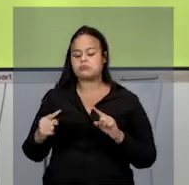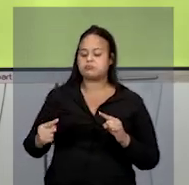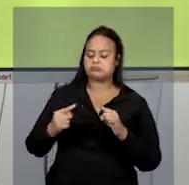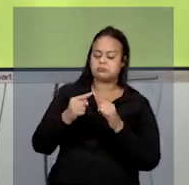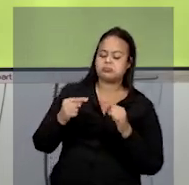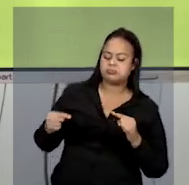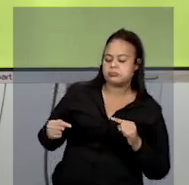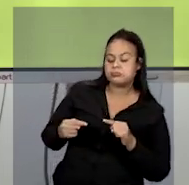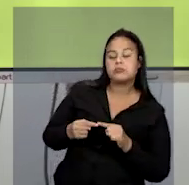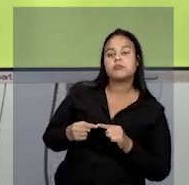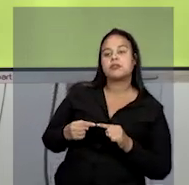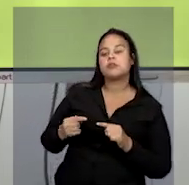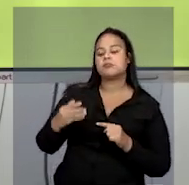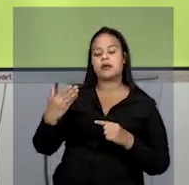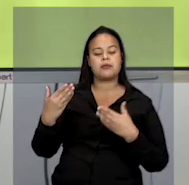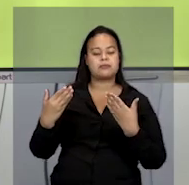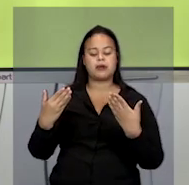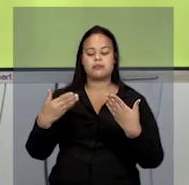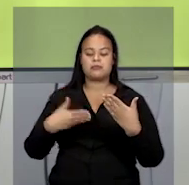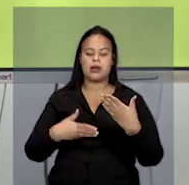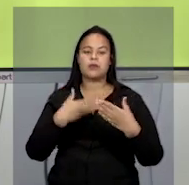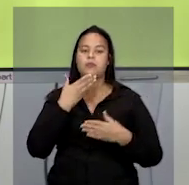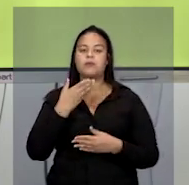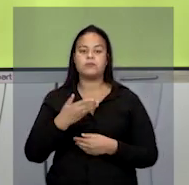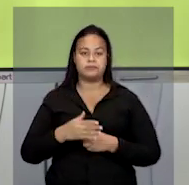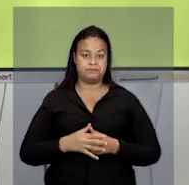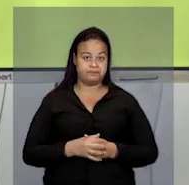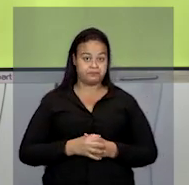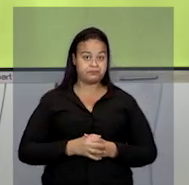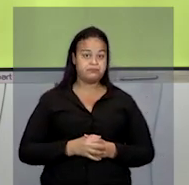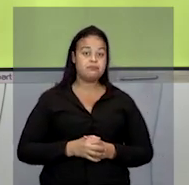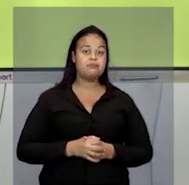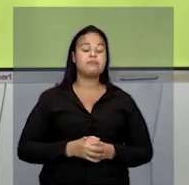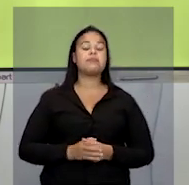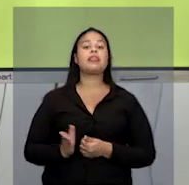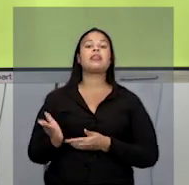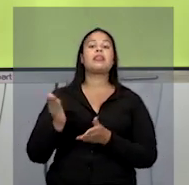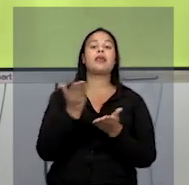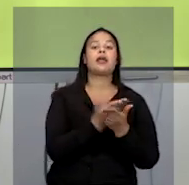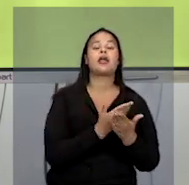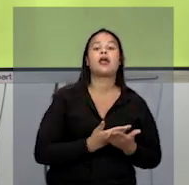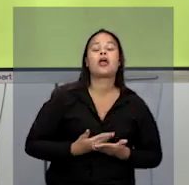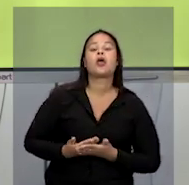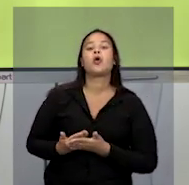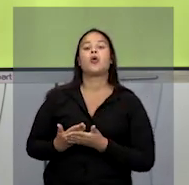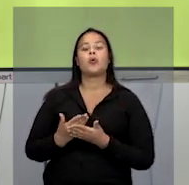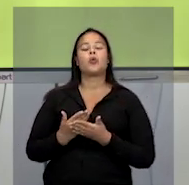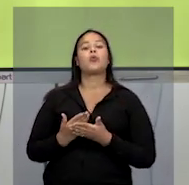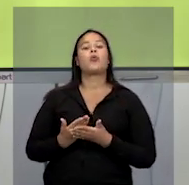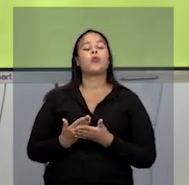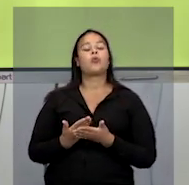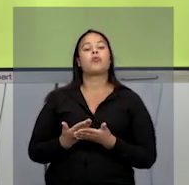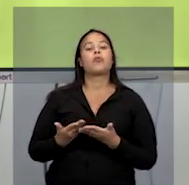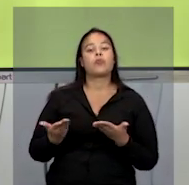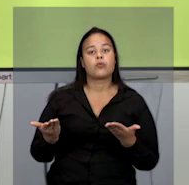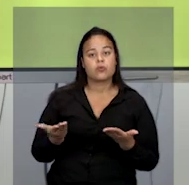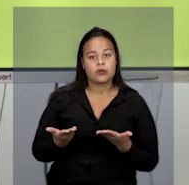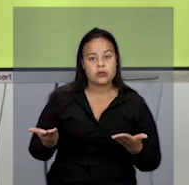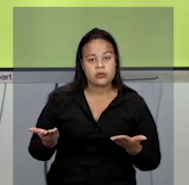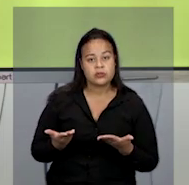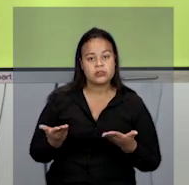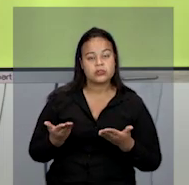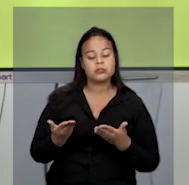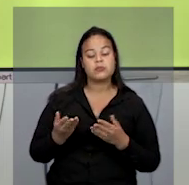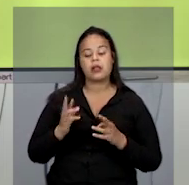e lado, lado, lado. Então, nós iremos trabalhar um pouquinho com isso para chegar nessas